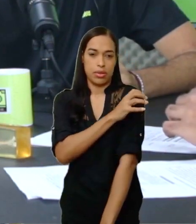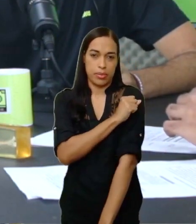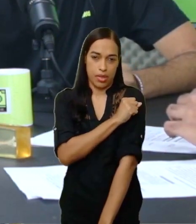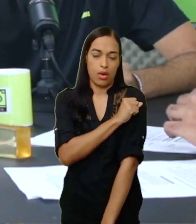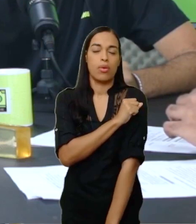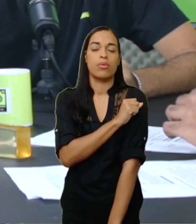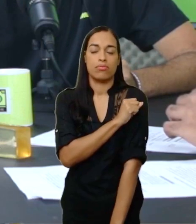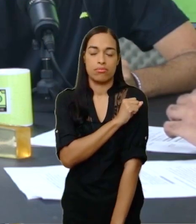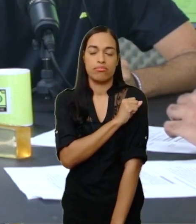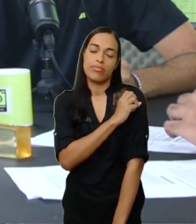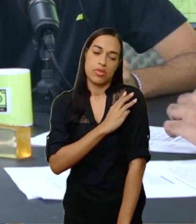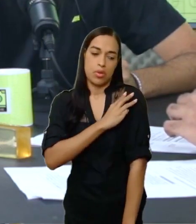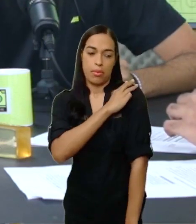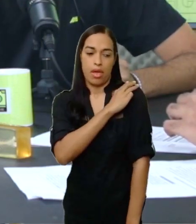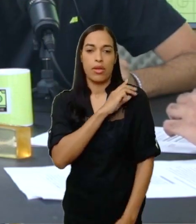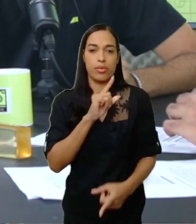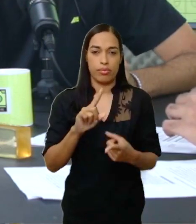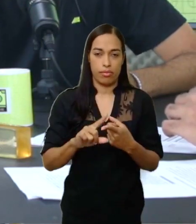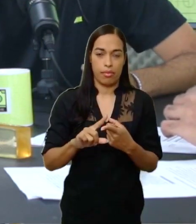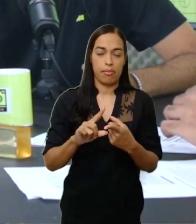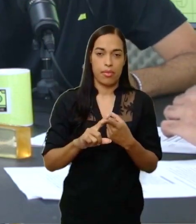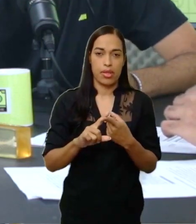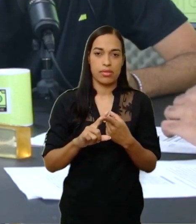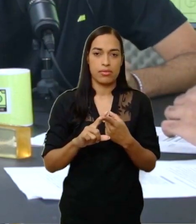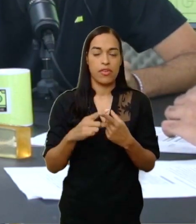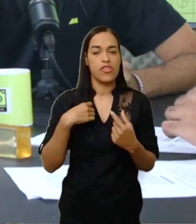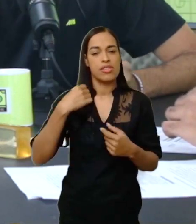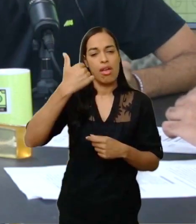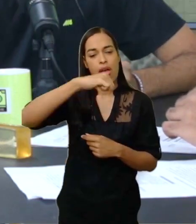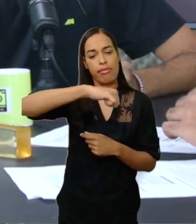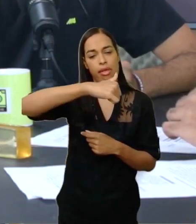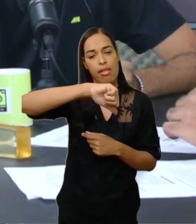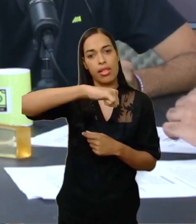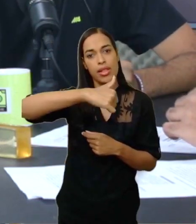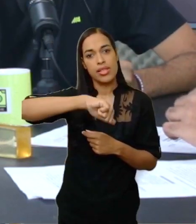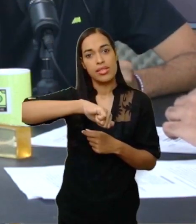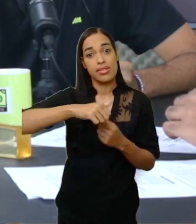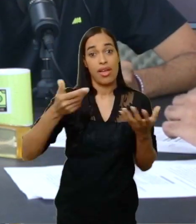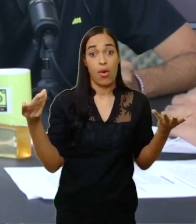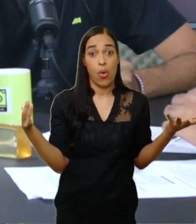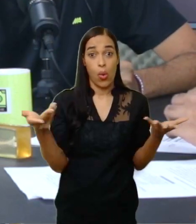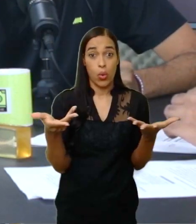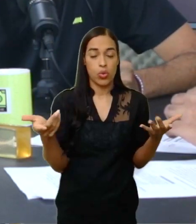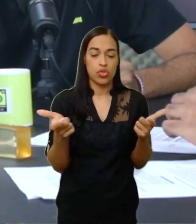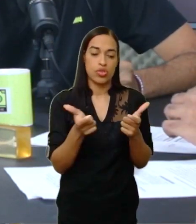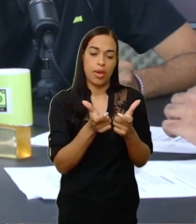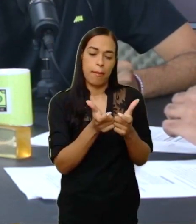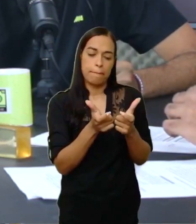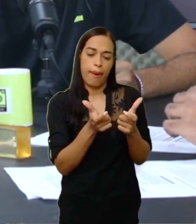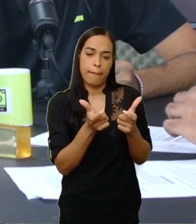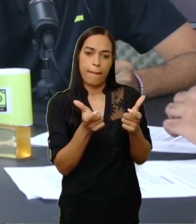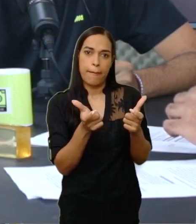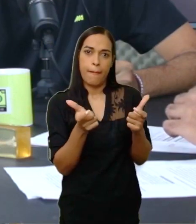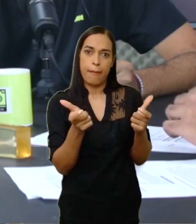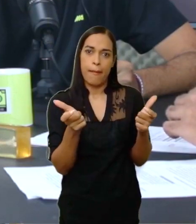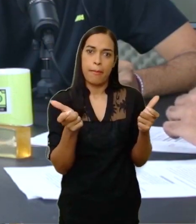fundamental antes do ensino médio, é, você analisa um crescimento absurdo em